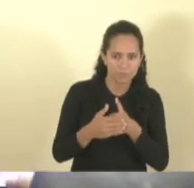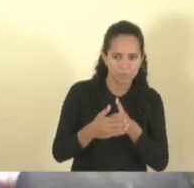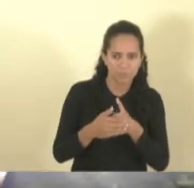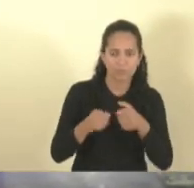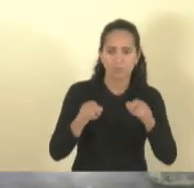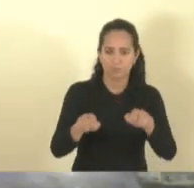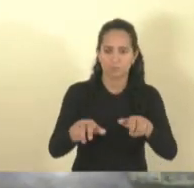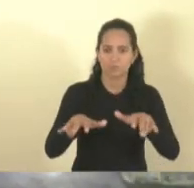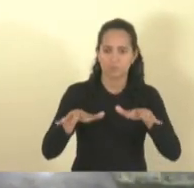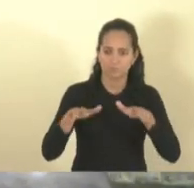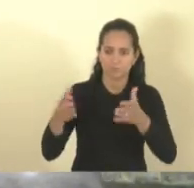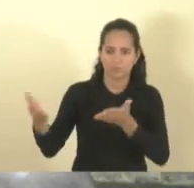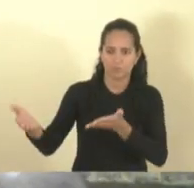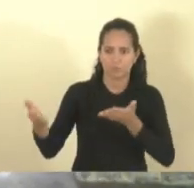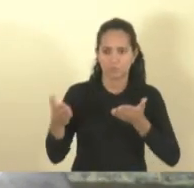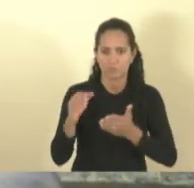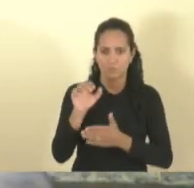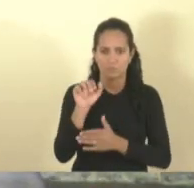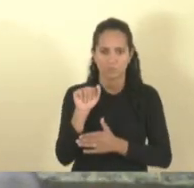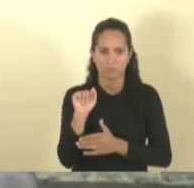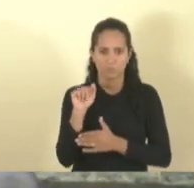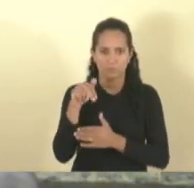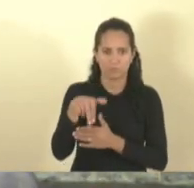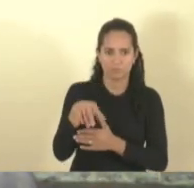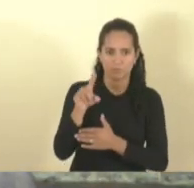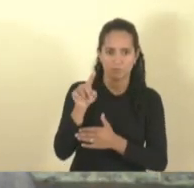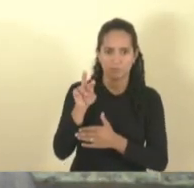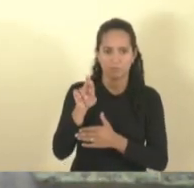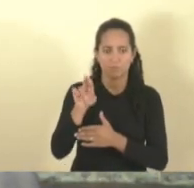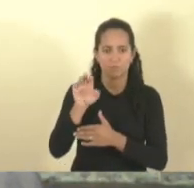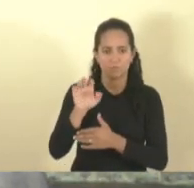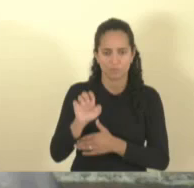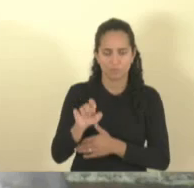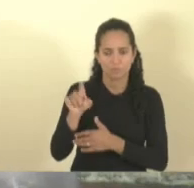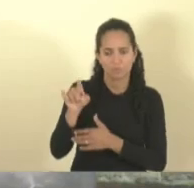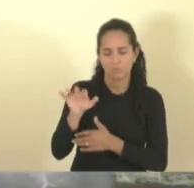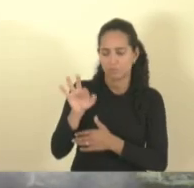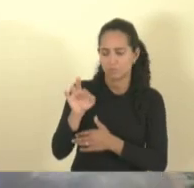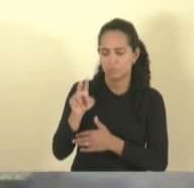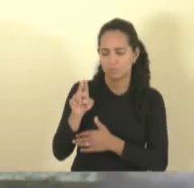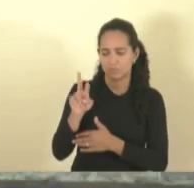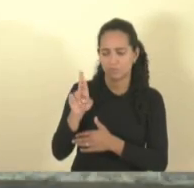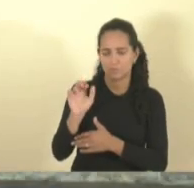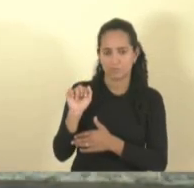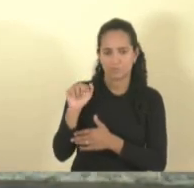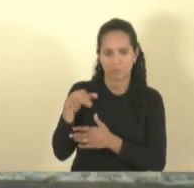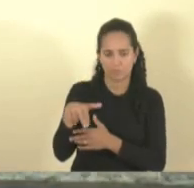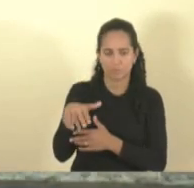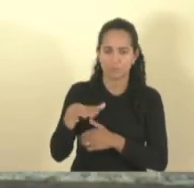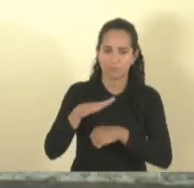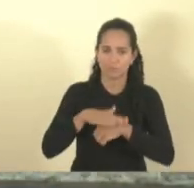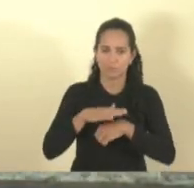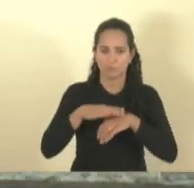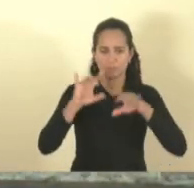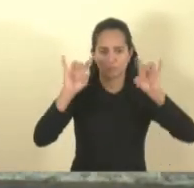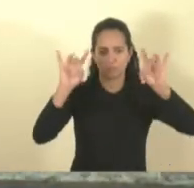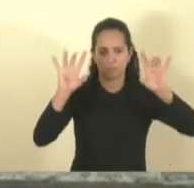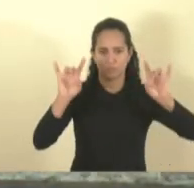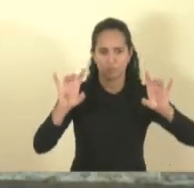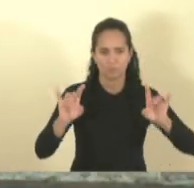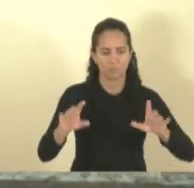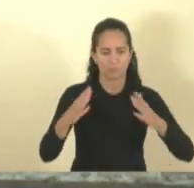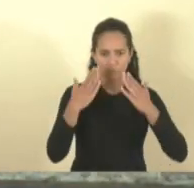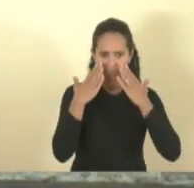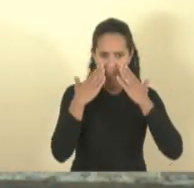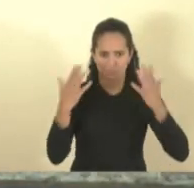gente trouxe o André Furlan porque a gente sabia que seria um momento muito especial, que ele faria uma apresentação belíssima, e o danado, além de